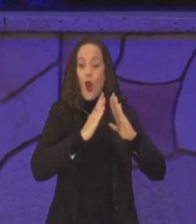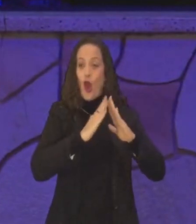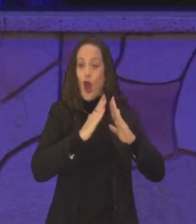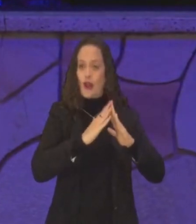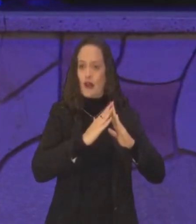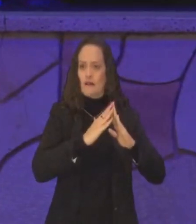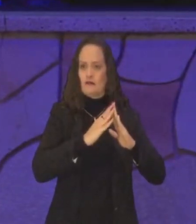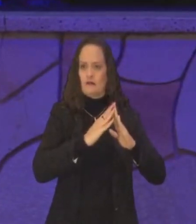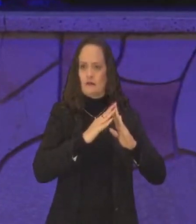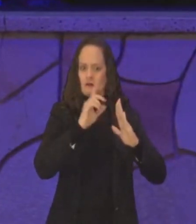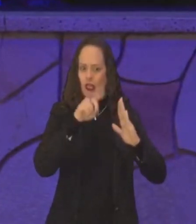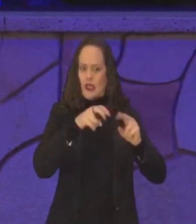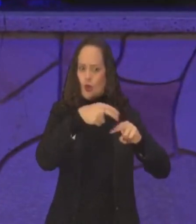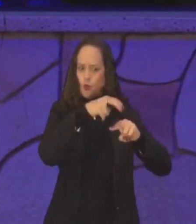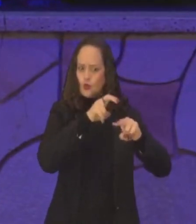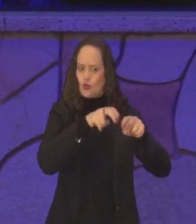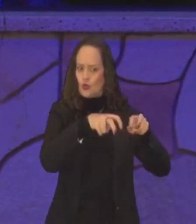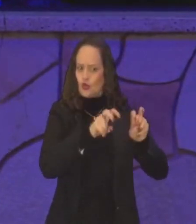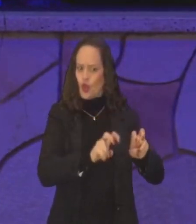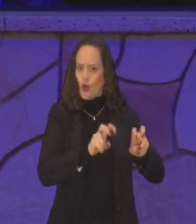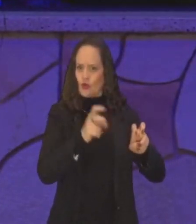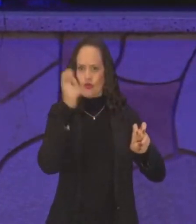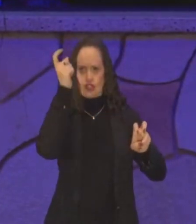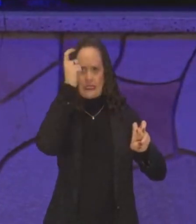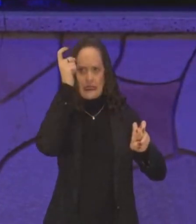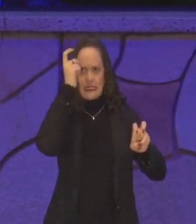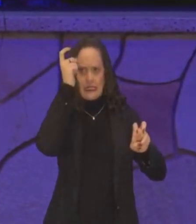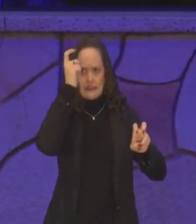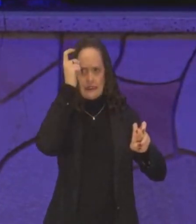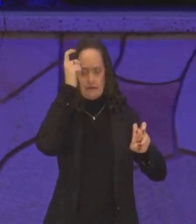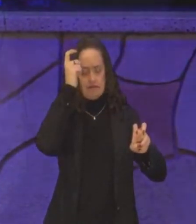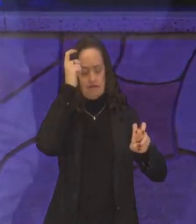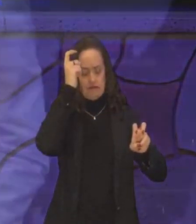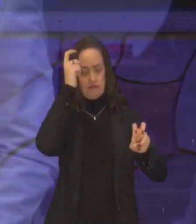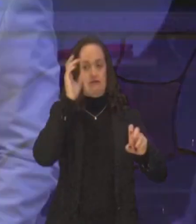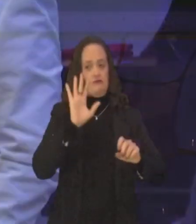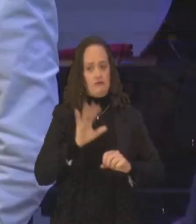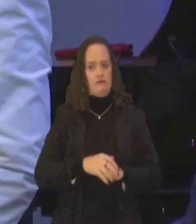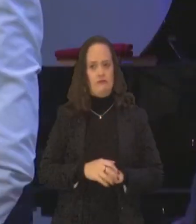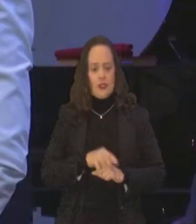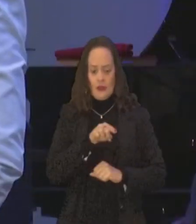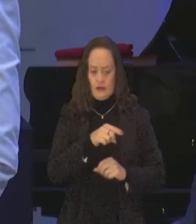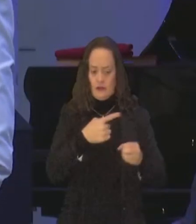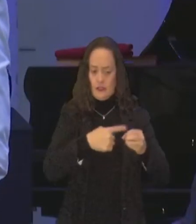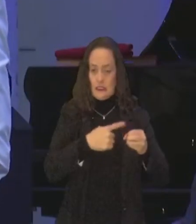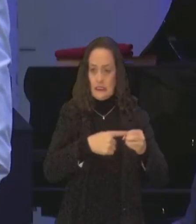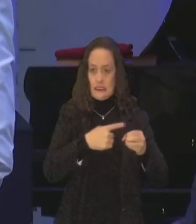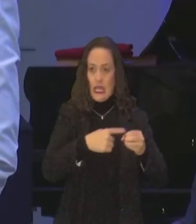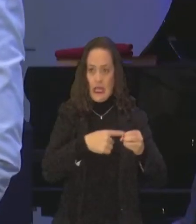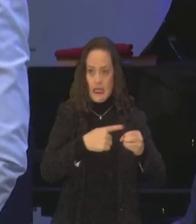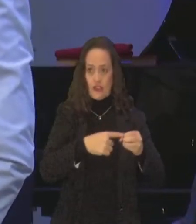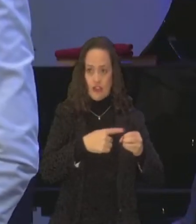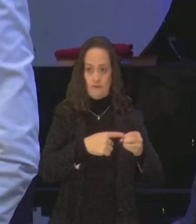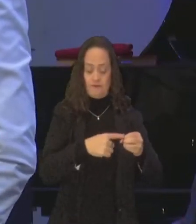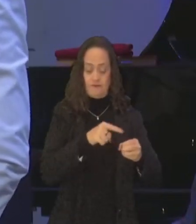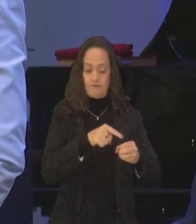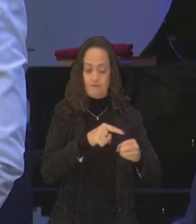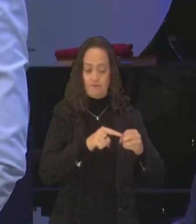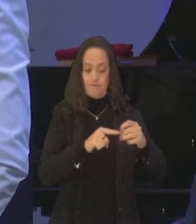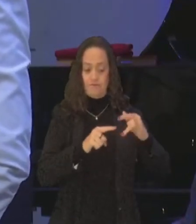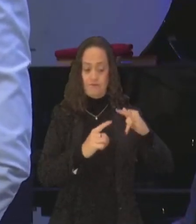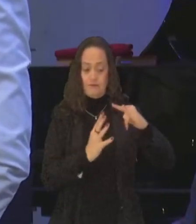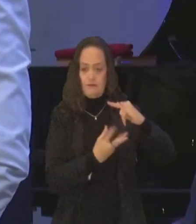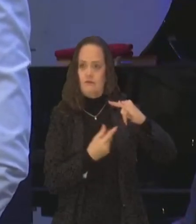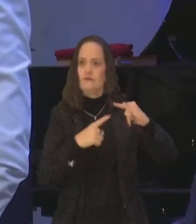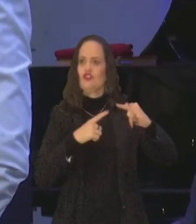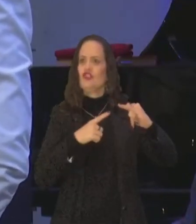de Satanás. Onde a igreja está plantada na cidade de Pérgamo, Pérgamo abriga o trono de Satanás.